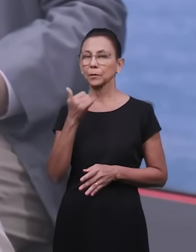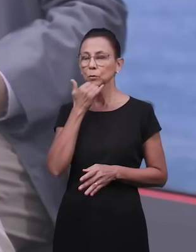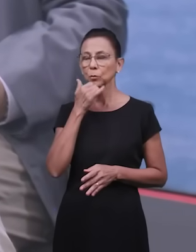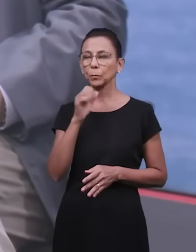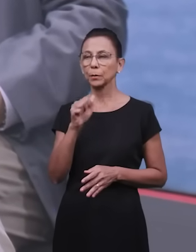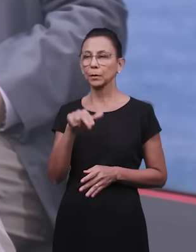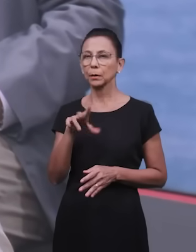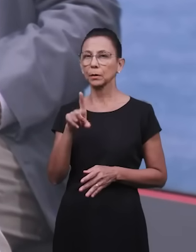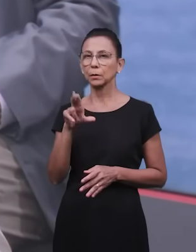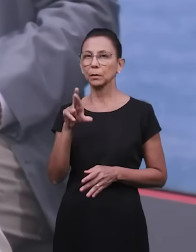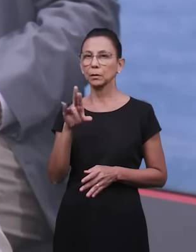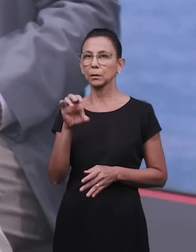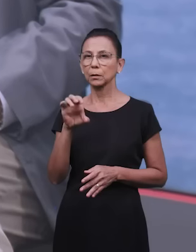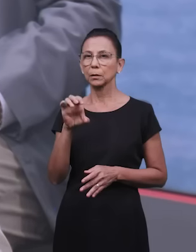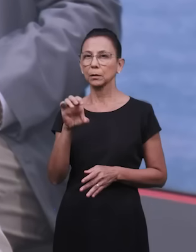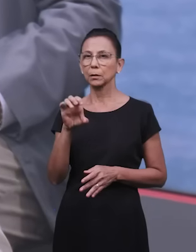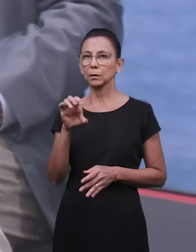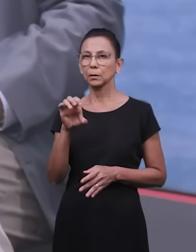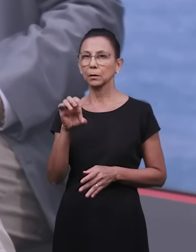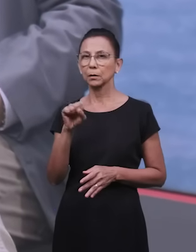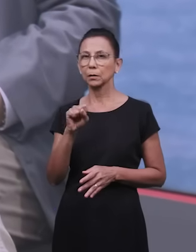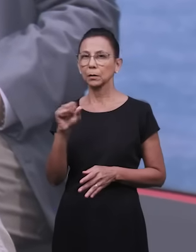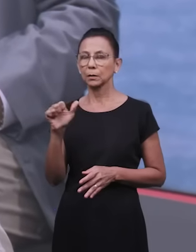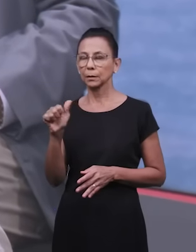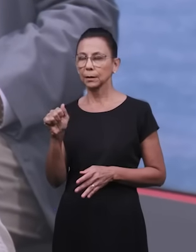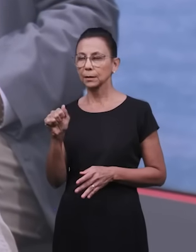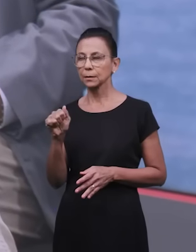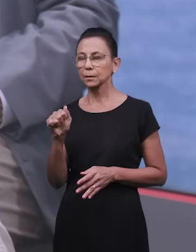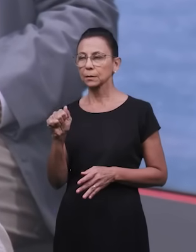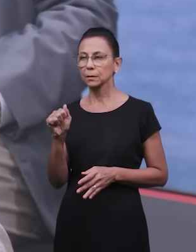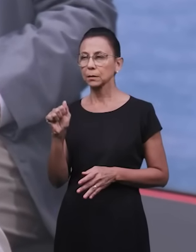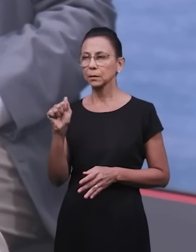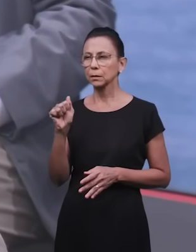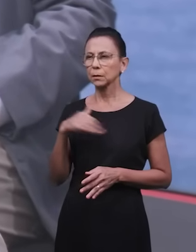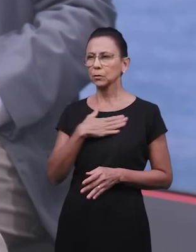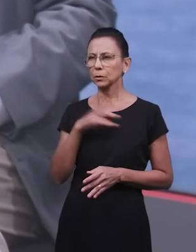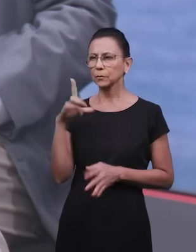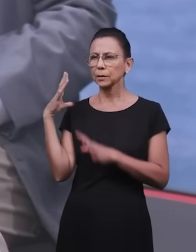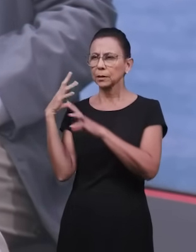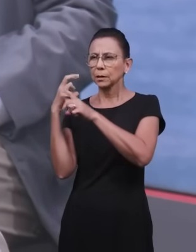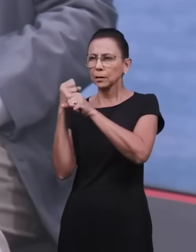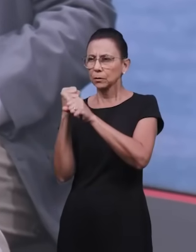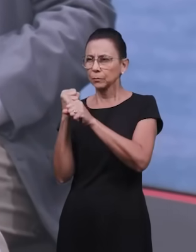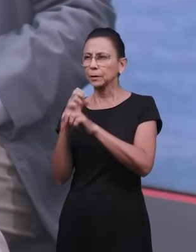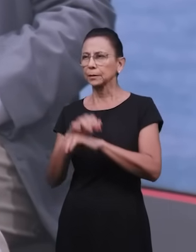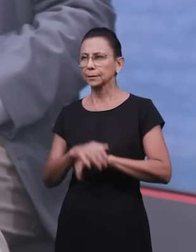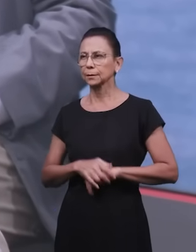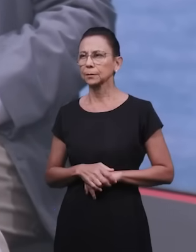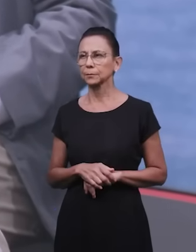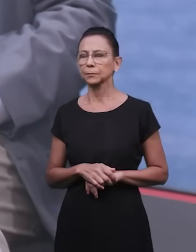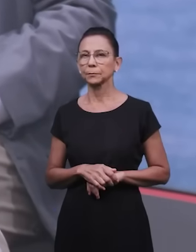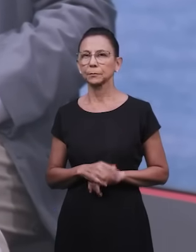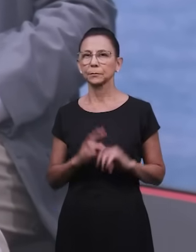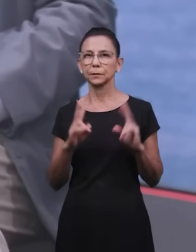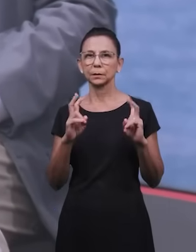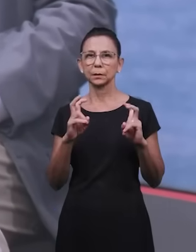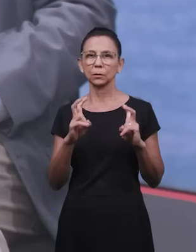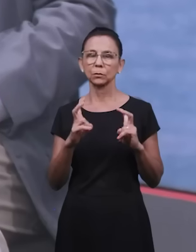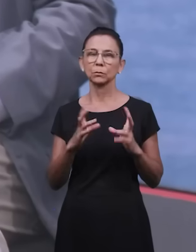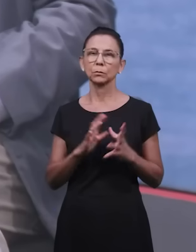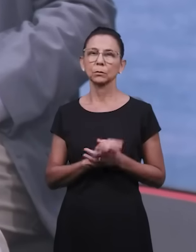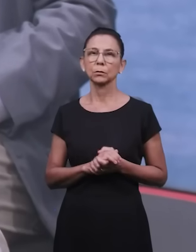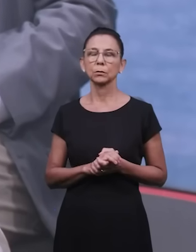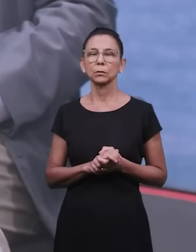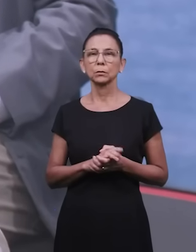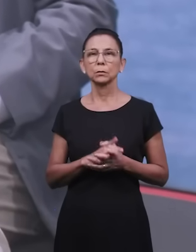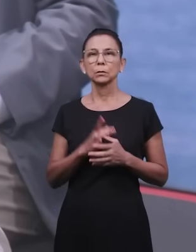que você fizesse uma abordagem final falando sobre isso que nós tratamos,